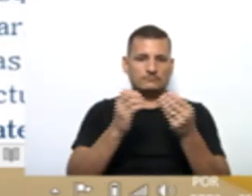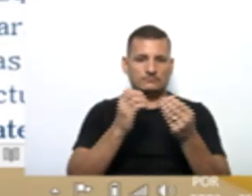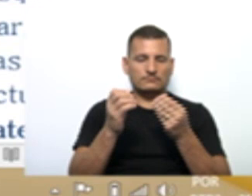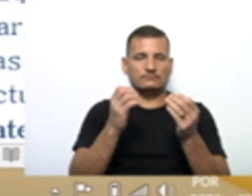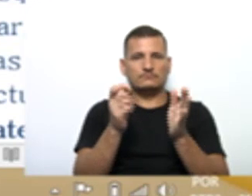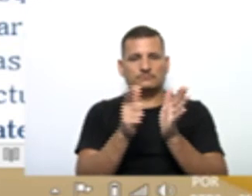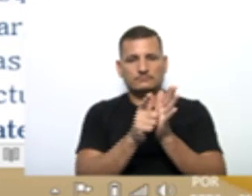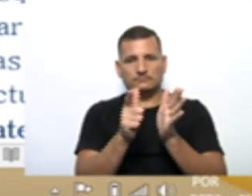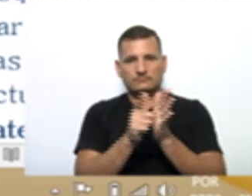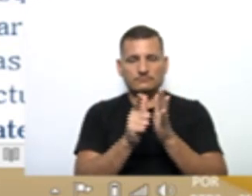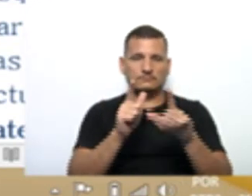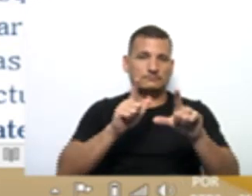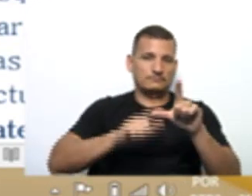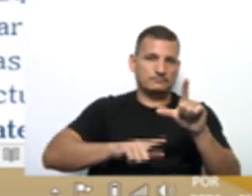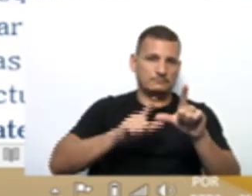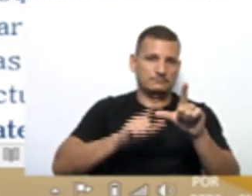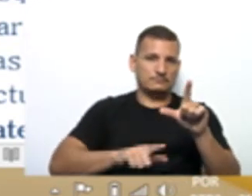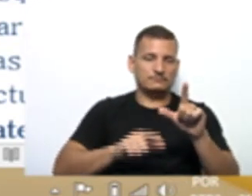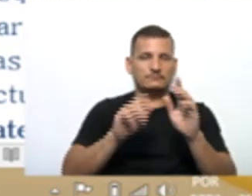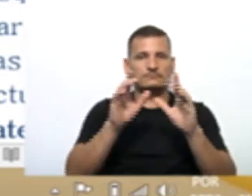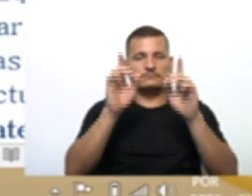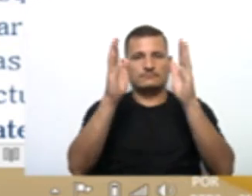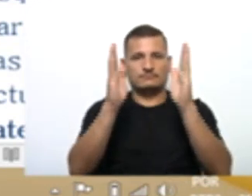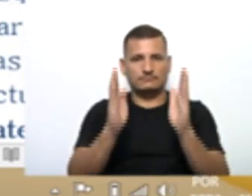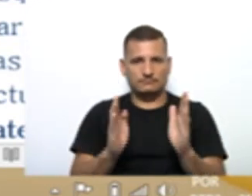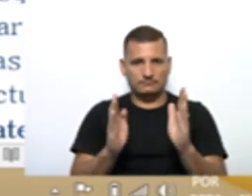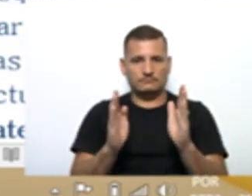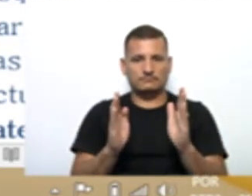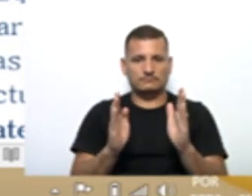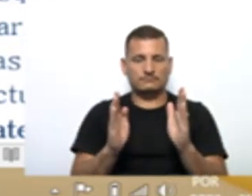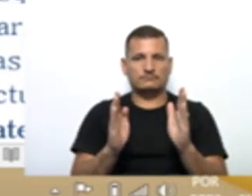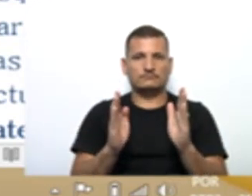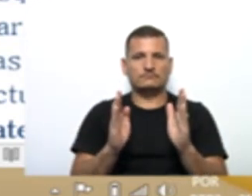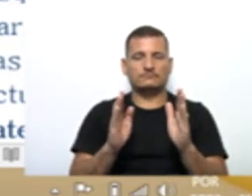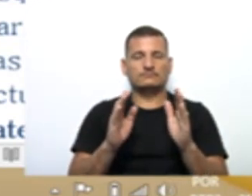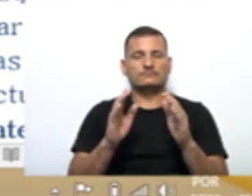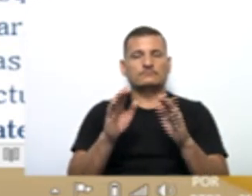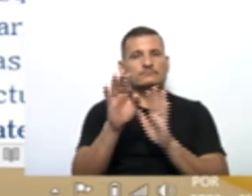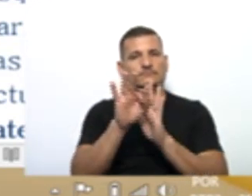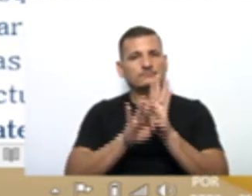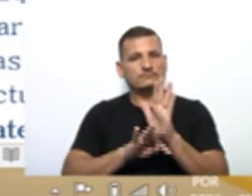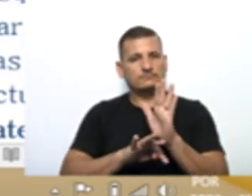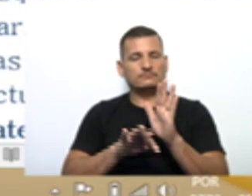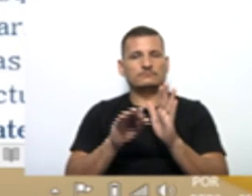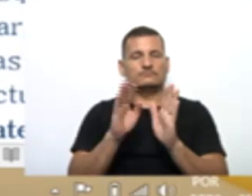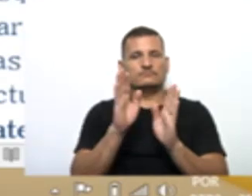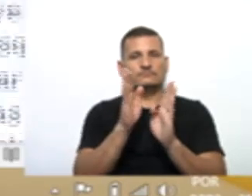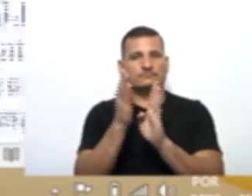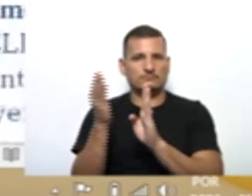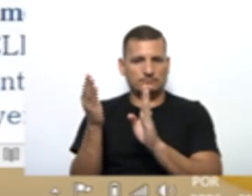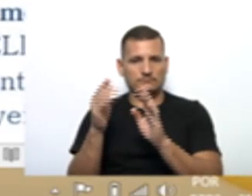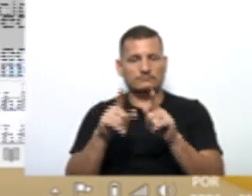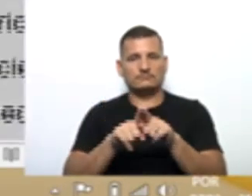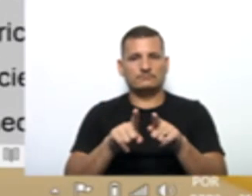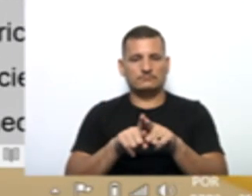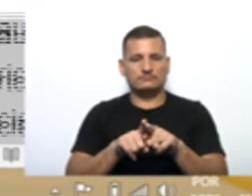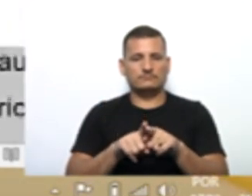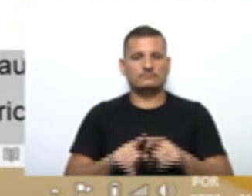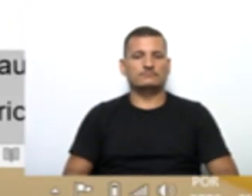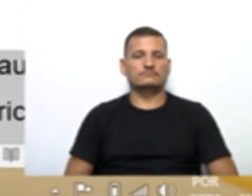papel, letra, margens, disposição geral do texto e espaçamento entre